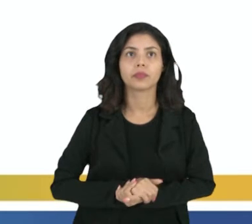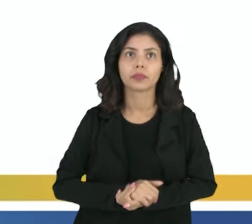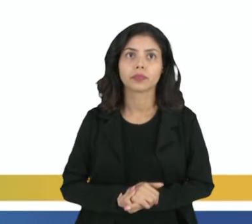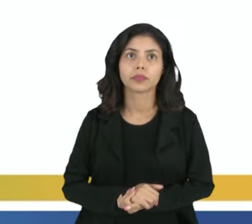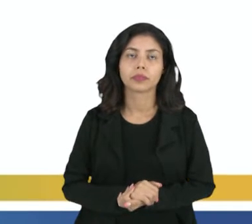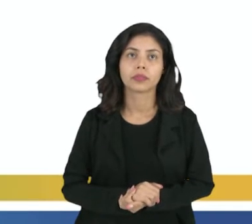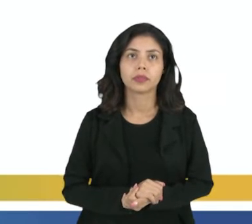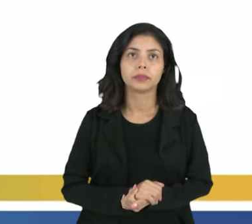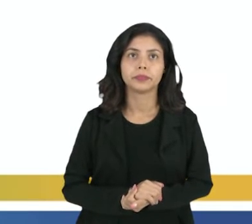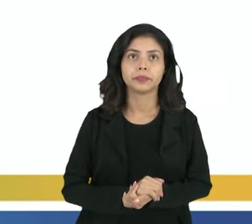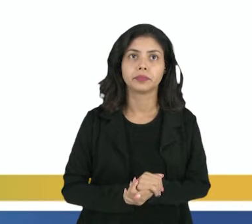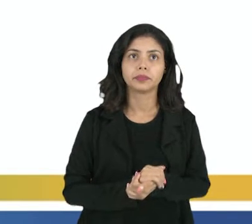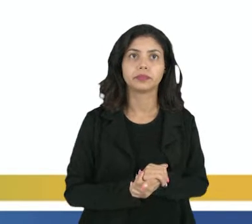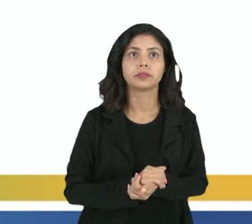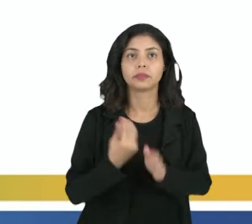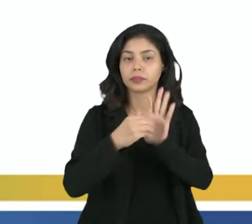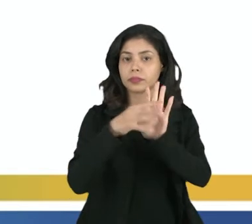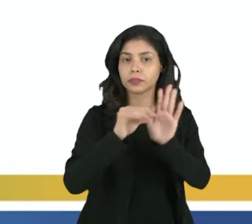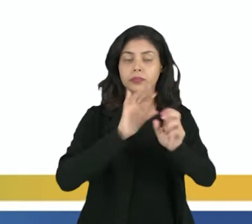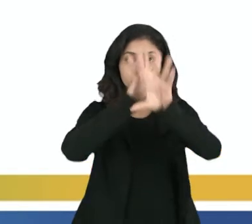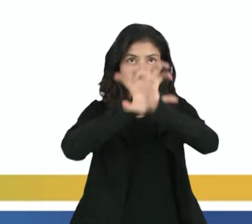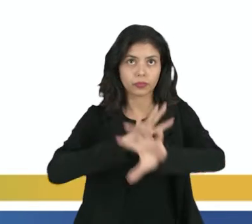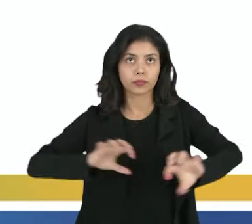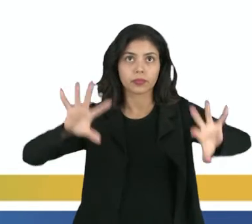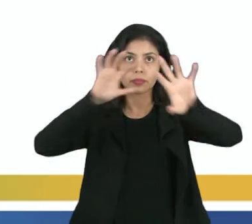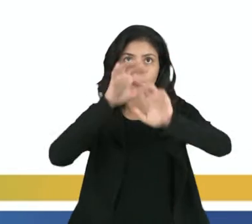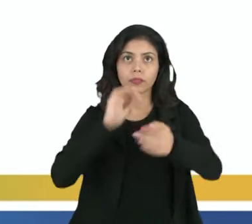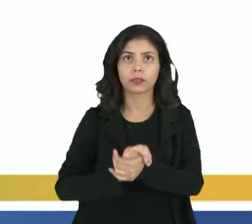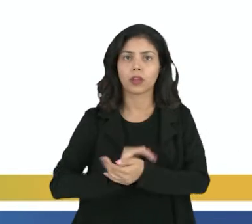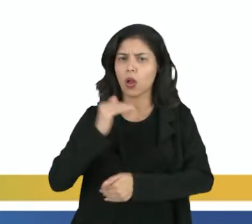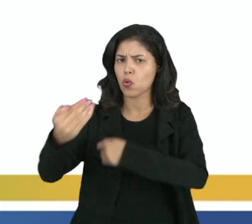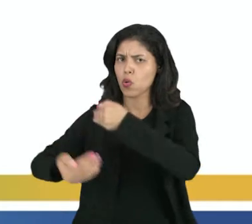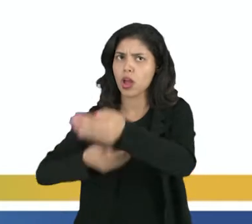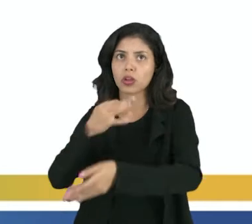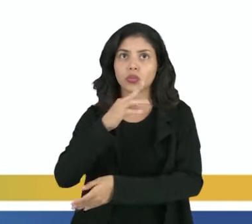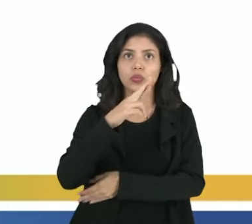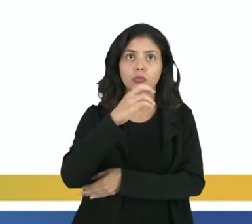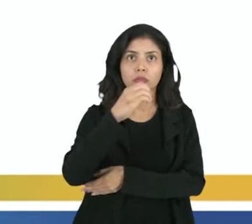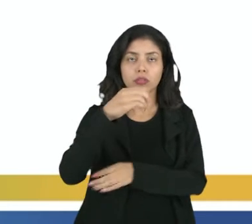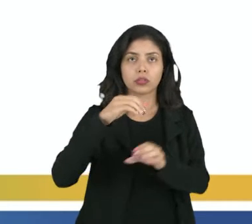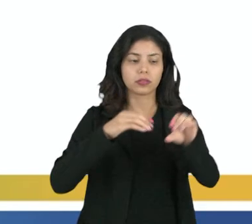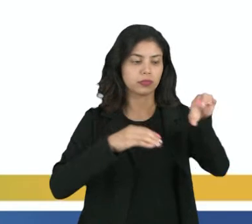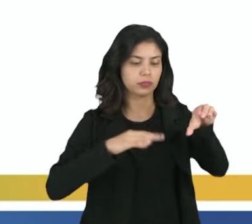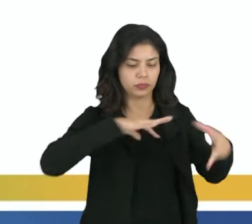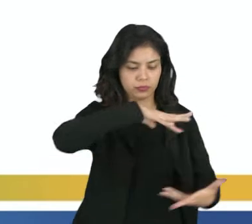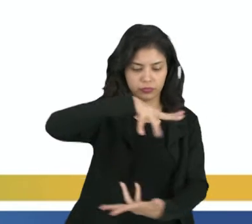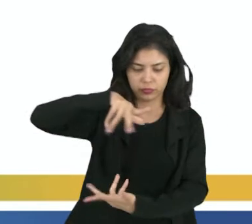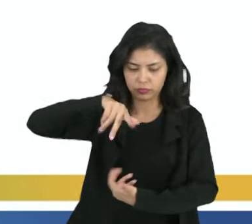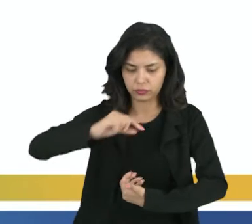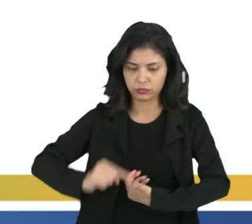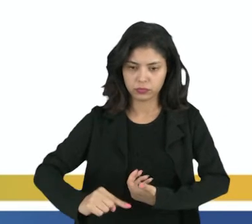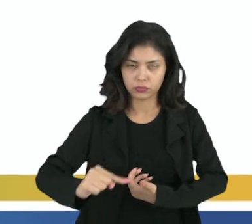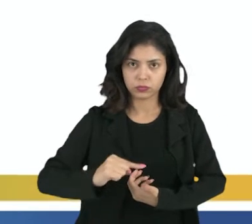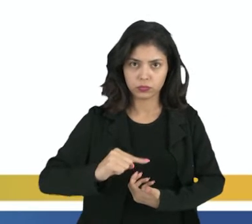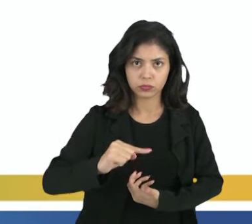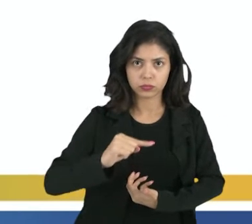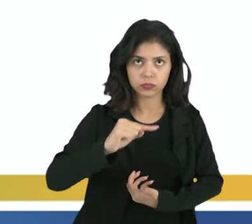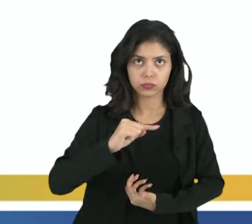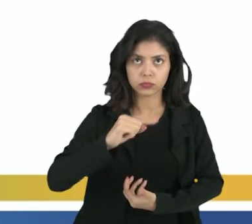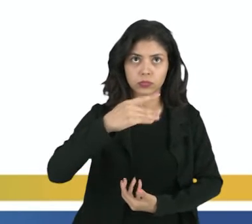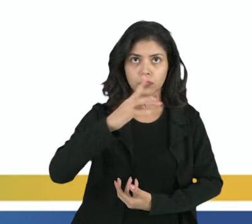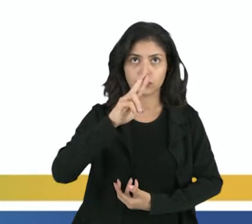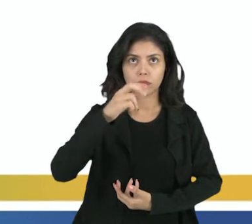temperaturas só nós temos aqui que a emissão desses gases ocorre na troposfera porém Esses são